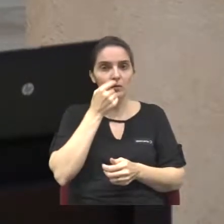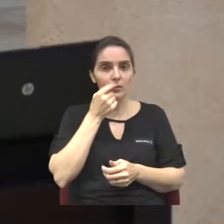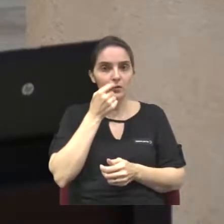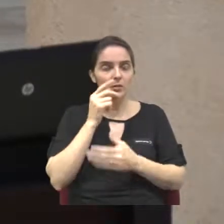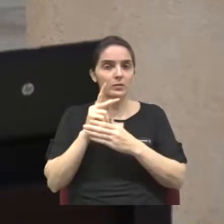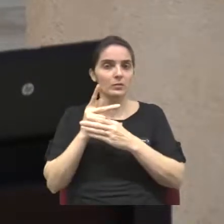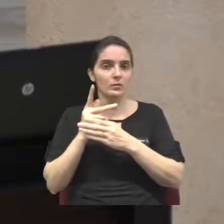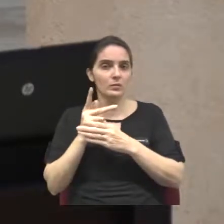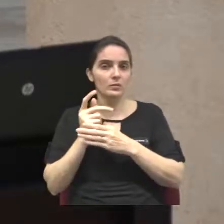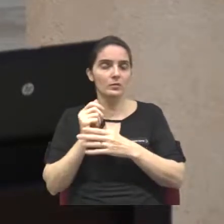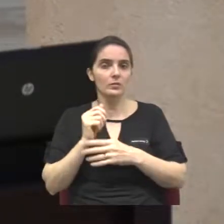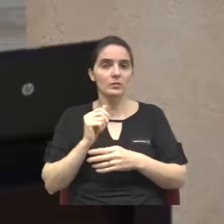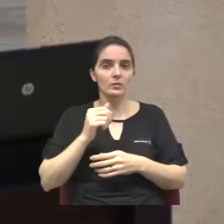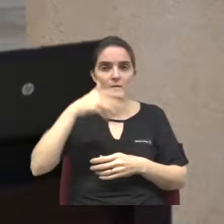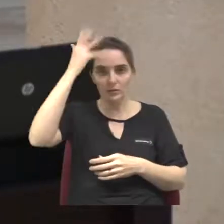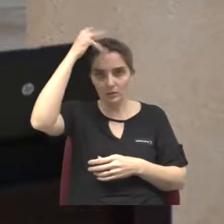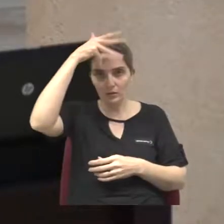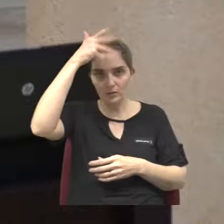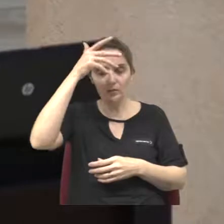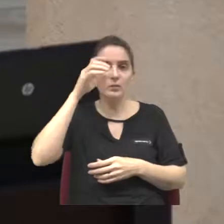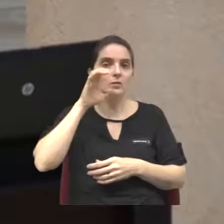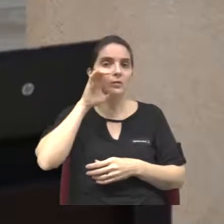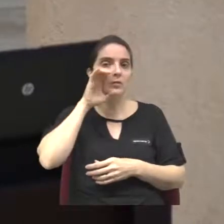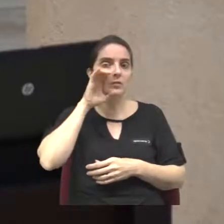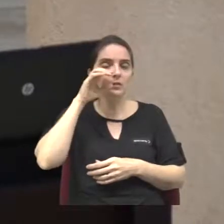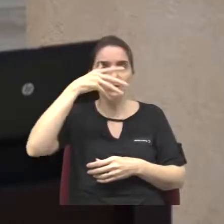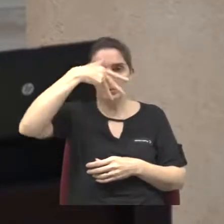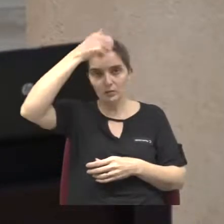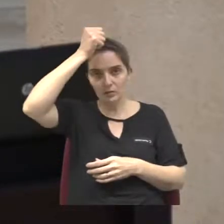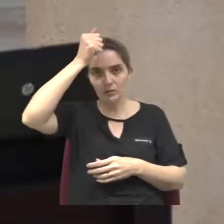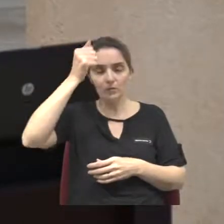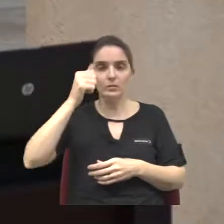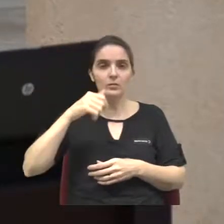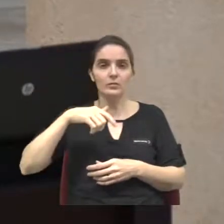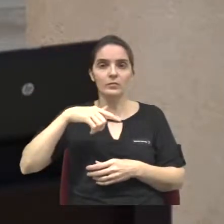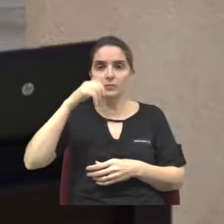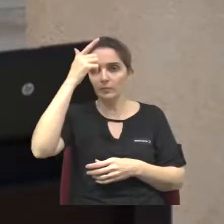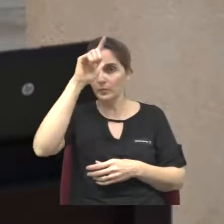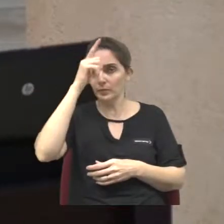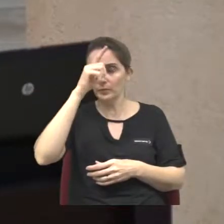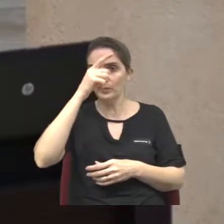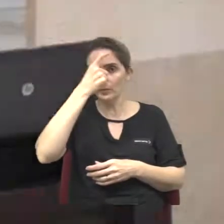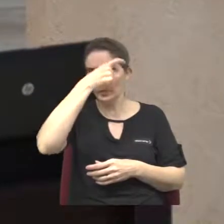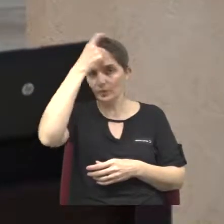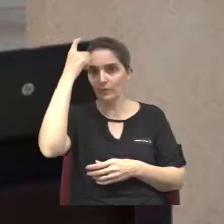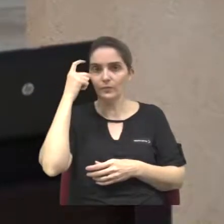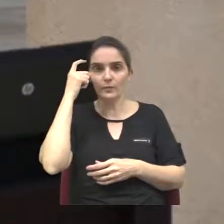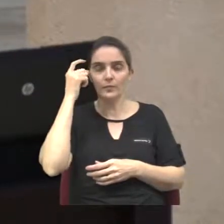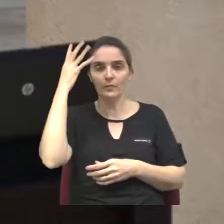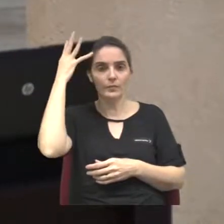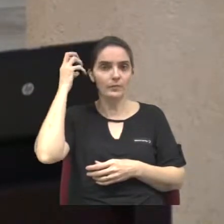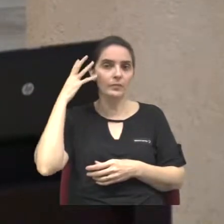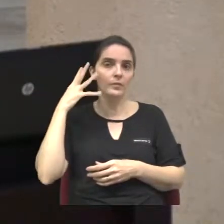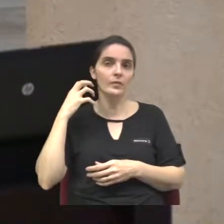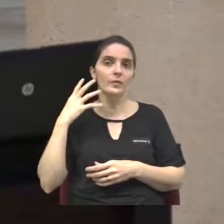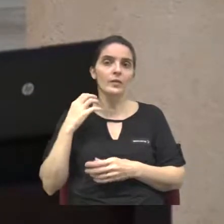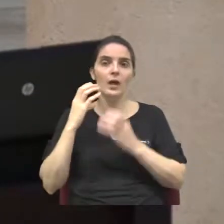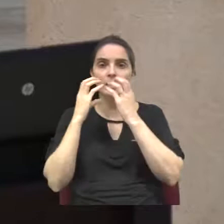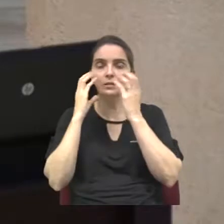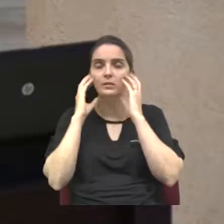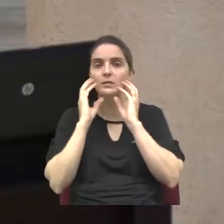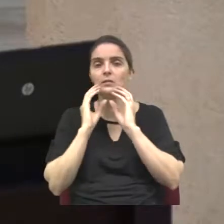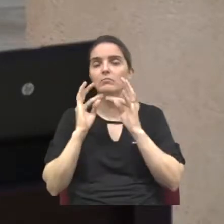Érica Tanque, Constância, Toninho, Sidney Pascotto, Marcos, Xavier, Lubogo e Mir, que todos assinaram a frente, que seriam